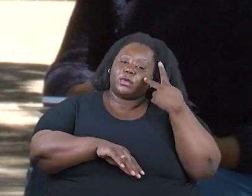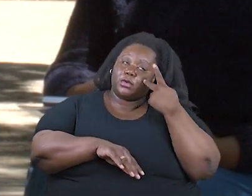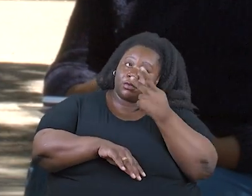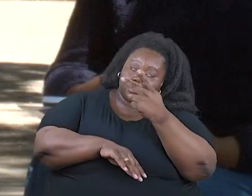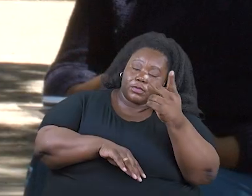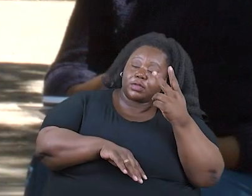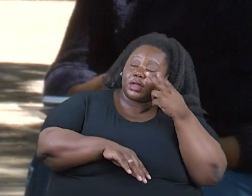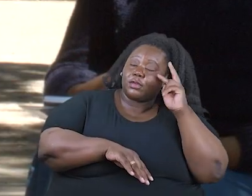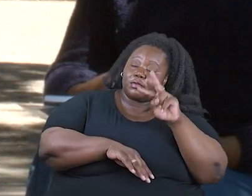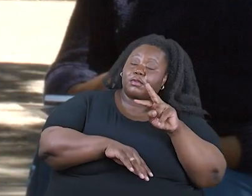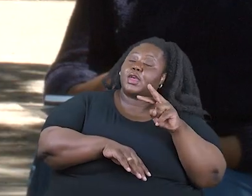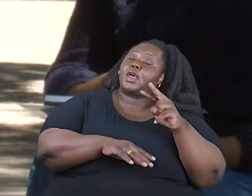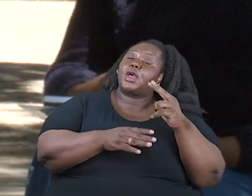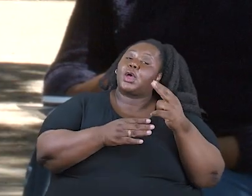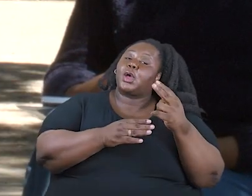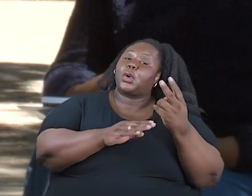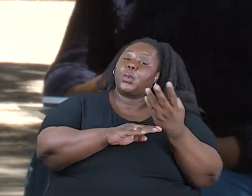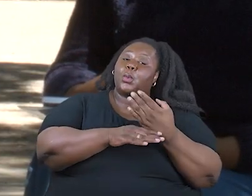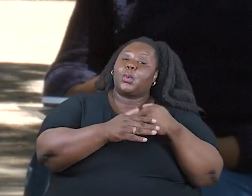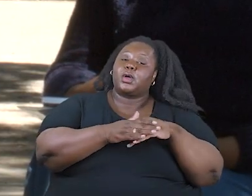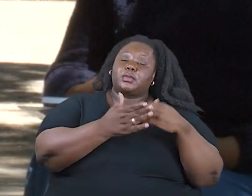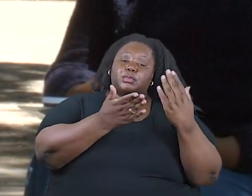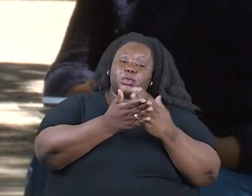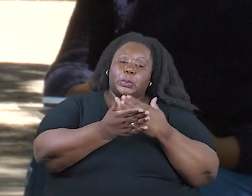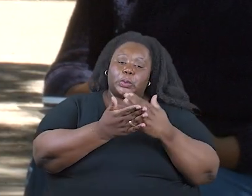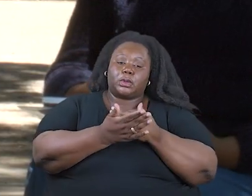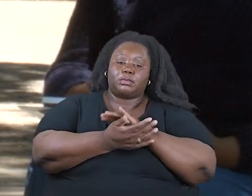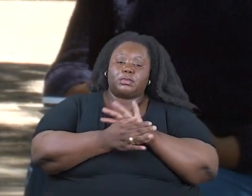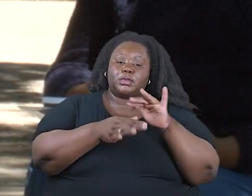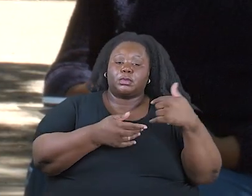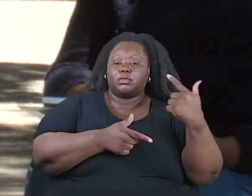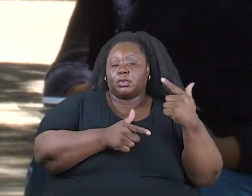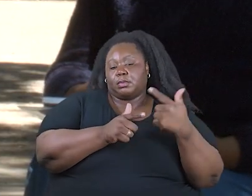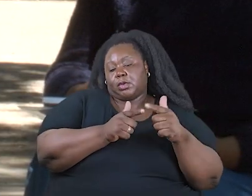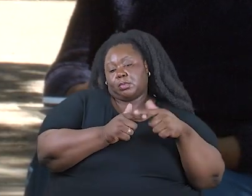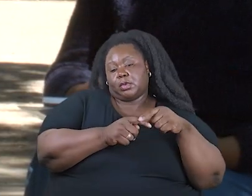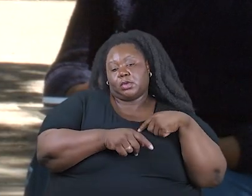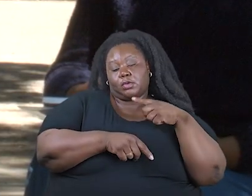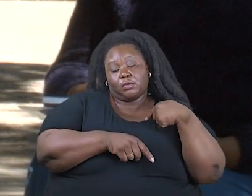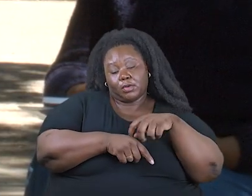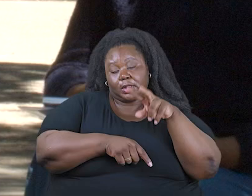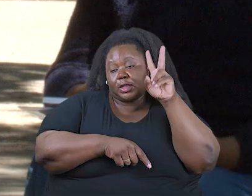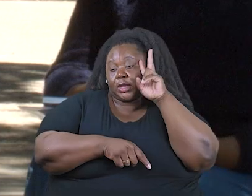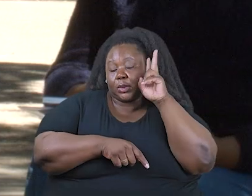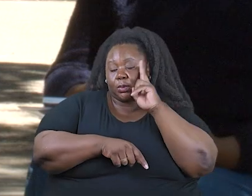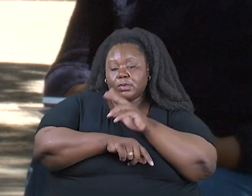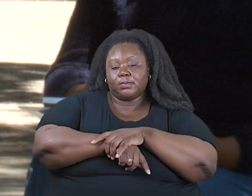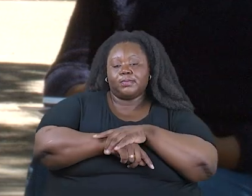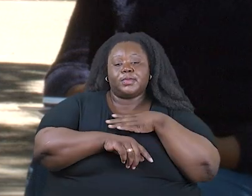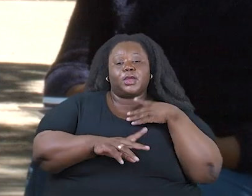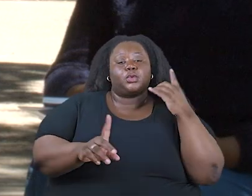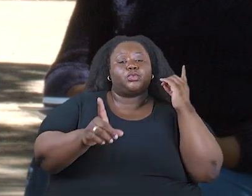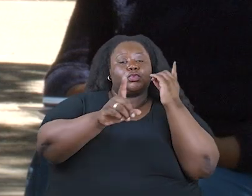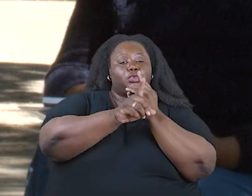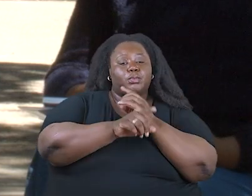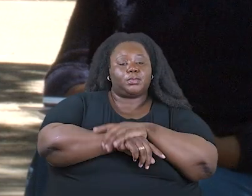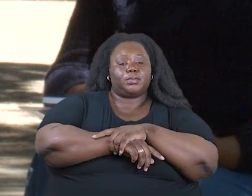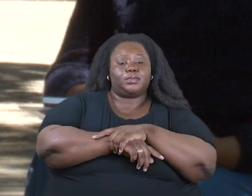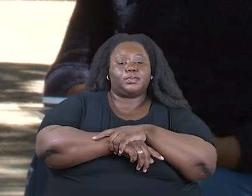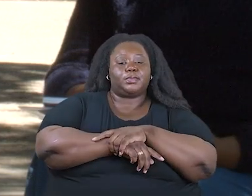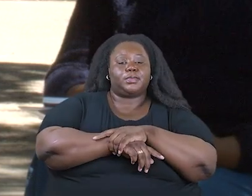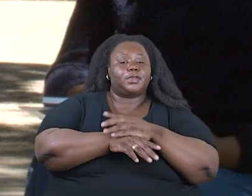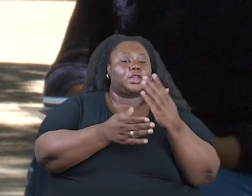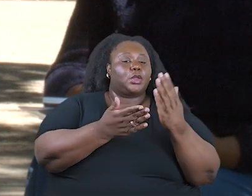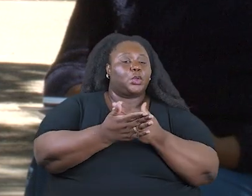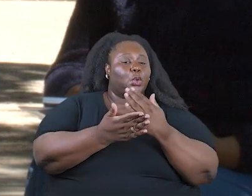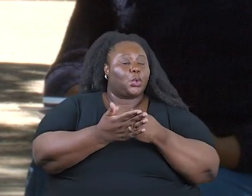para ver o acervo de livro de artista, então não tem problema, vou na segunda-feira. Aí eu descobri, os livros